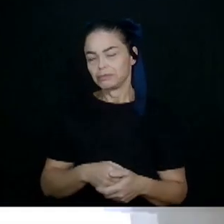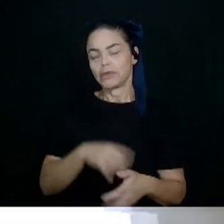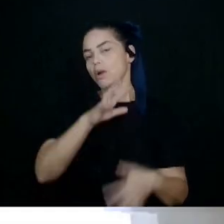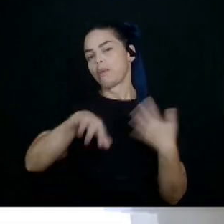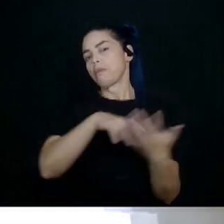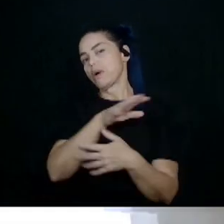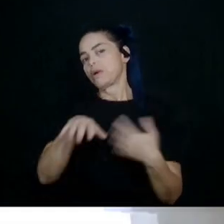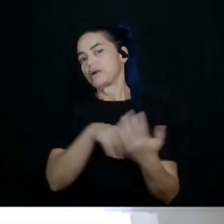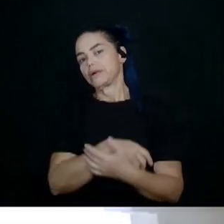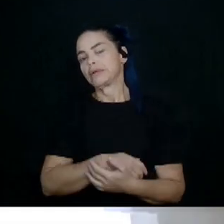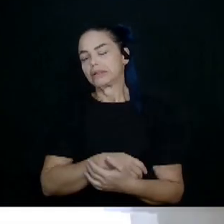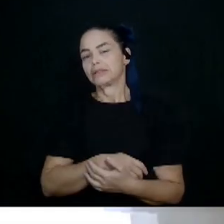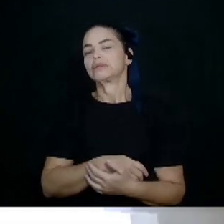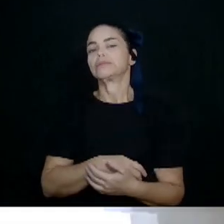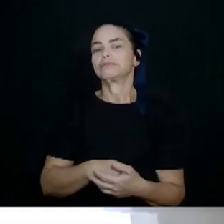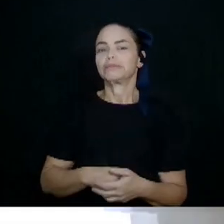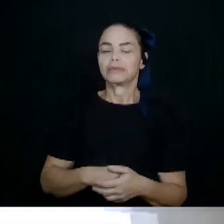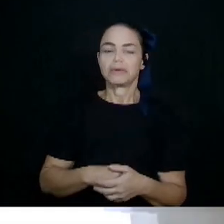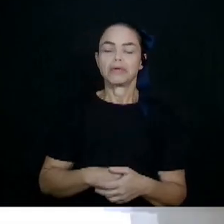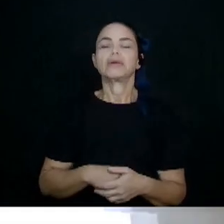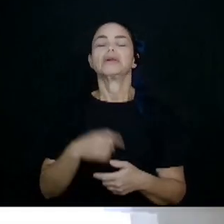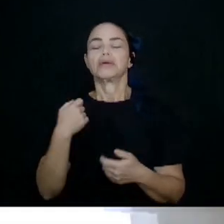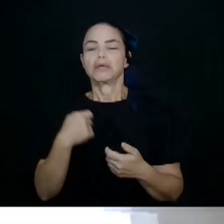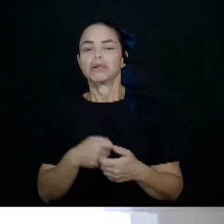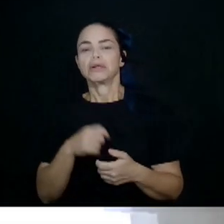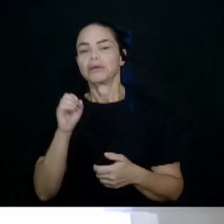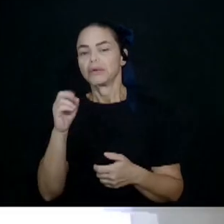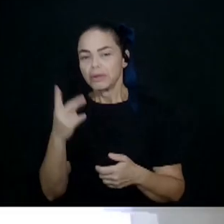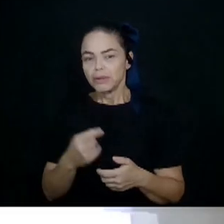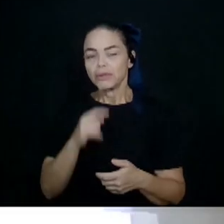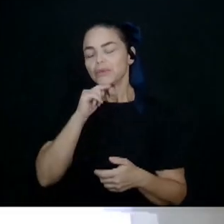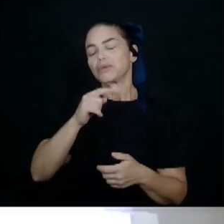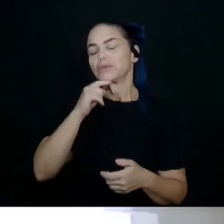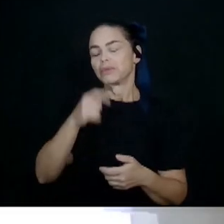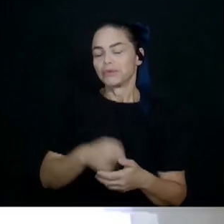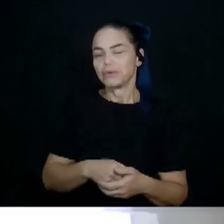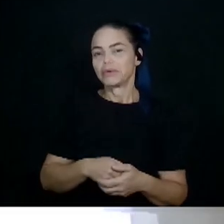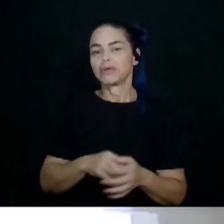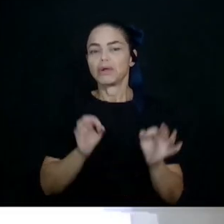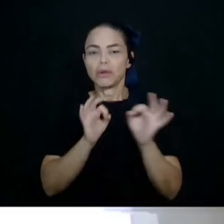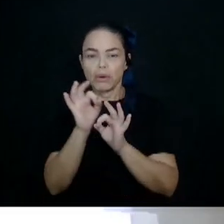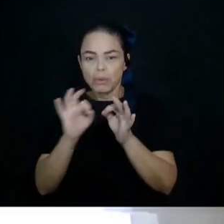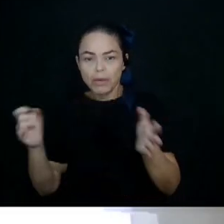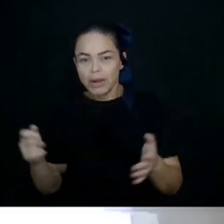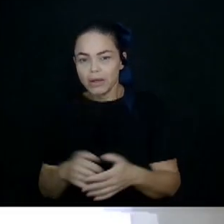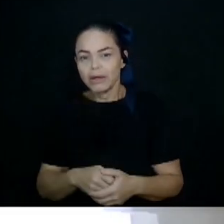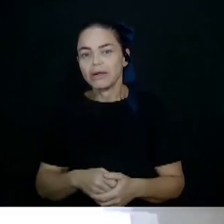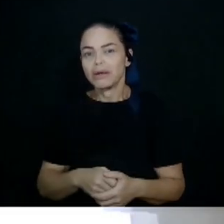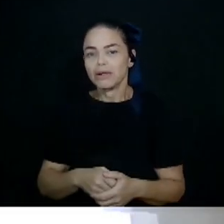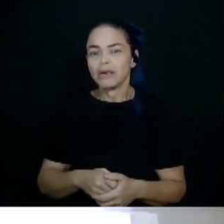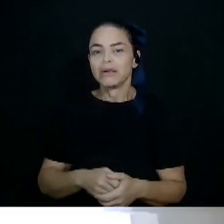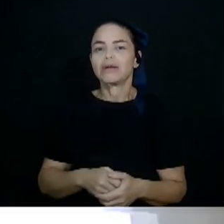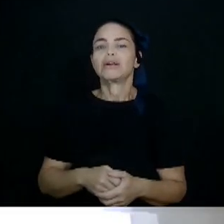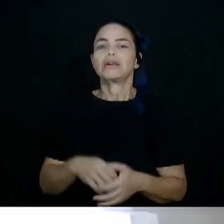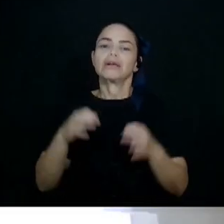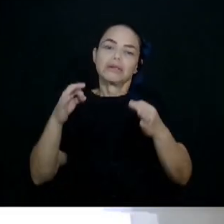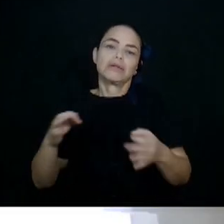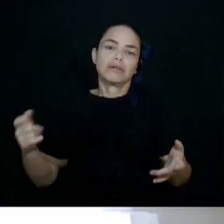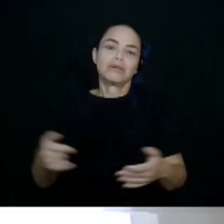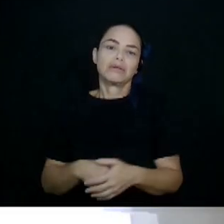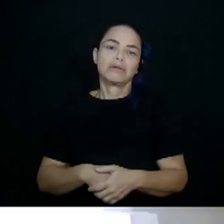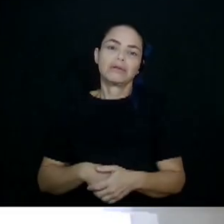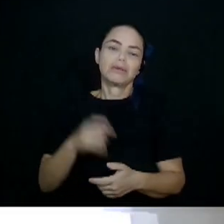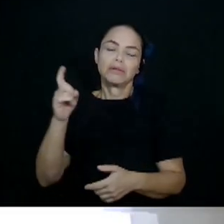tudo caótico, né? Ou que não consegue olhar de uma forma mais racional, que aquilo é só uma